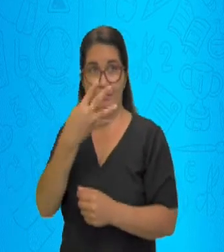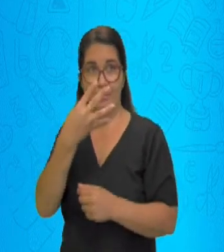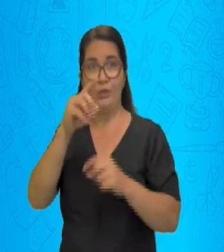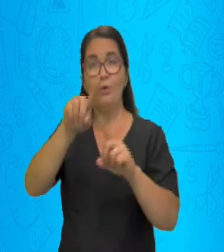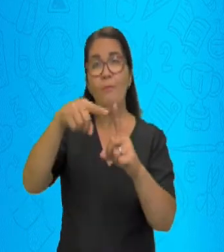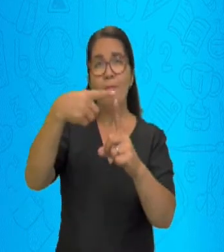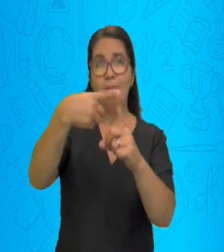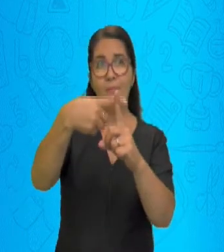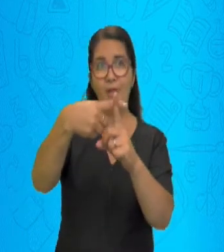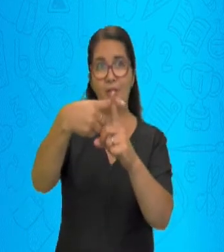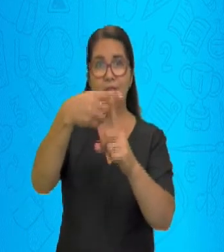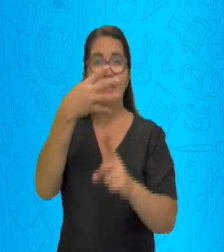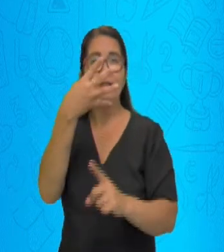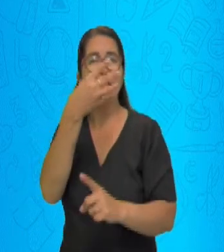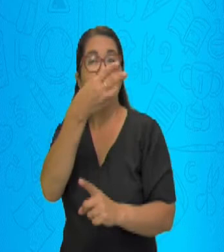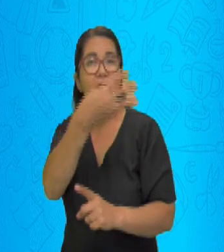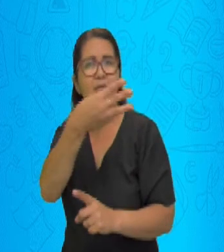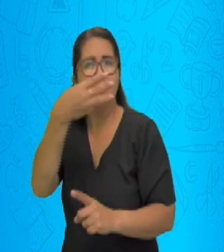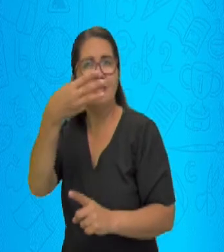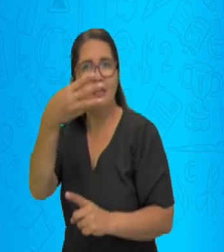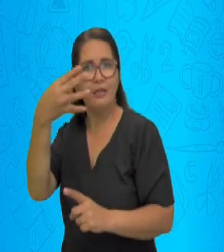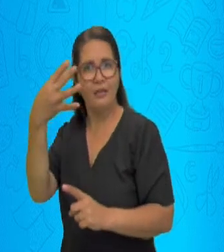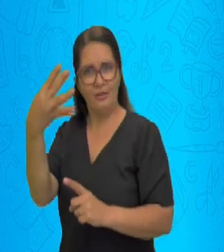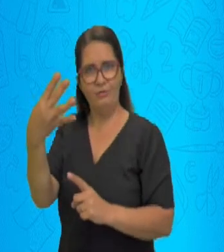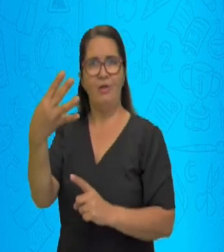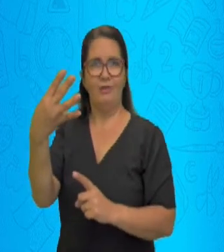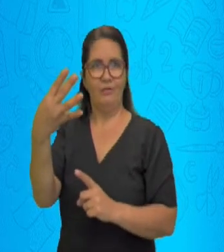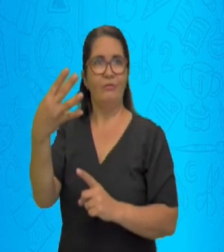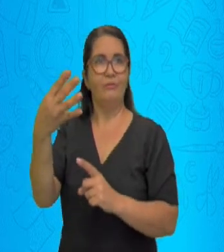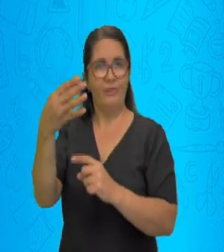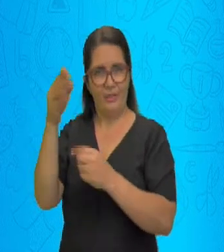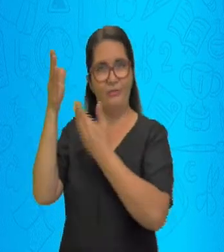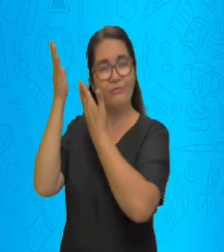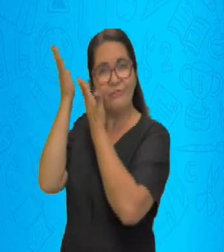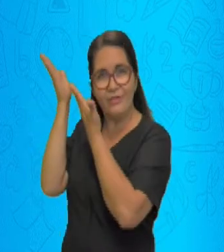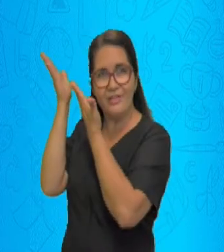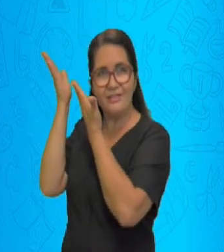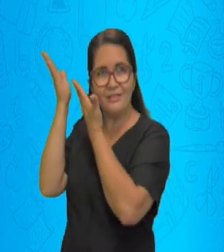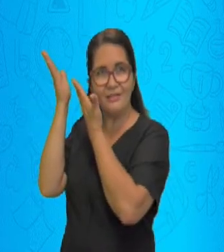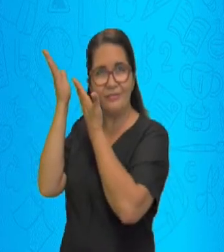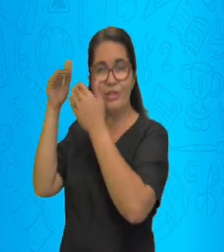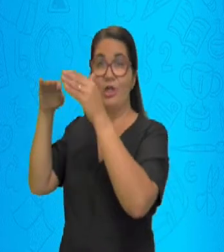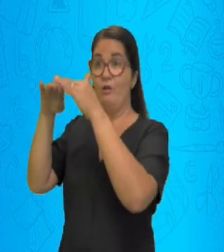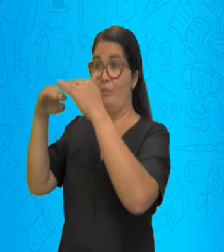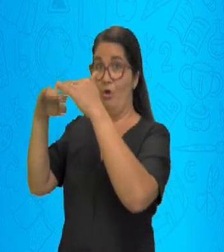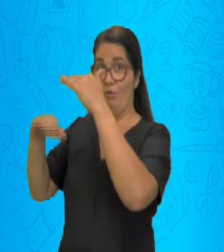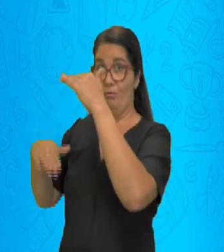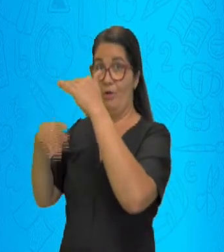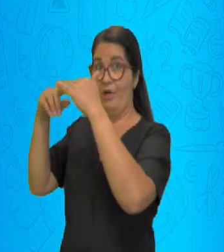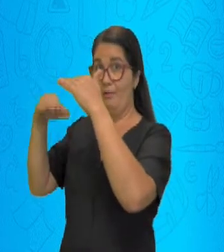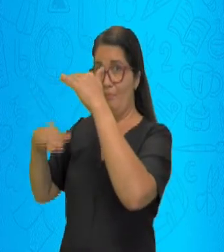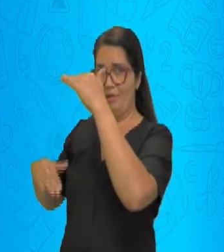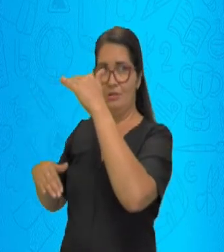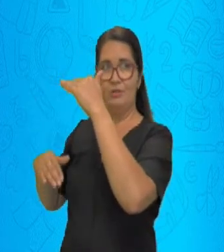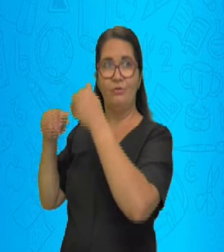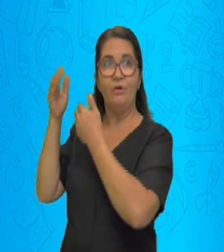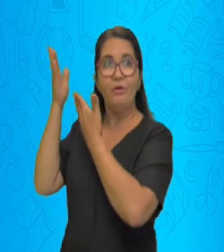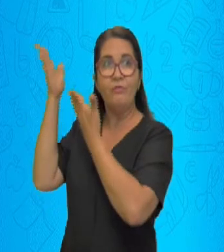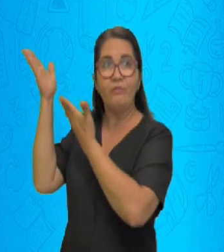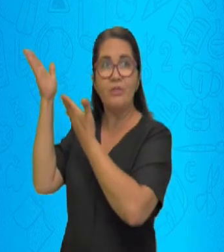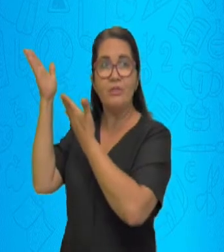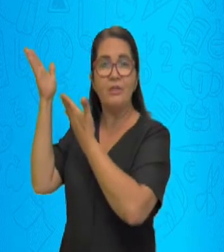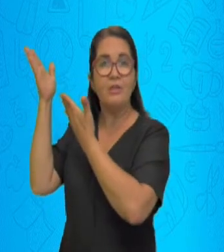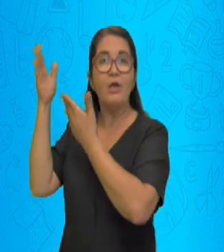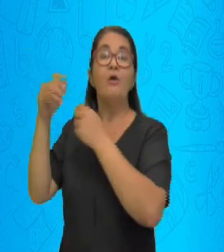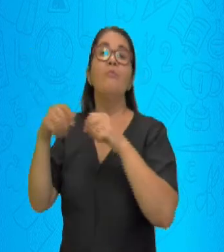a operação. E aqui eu trouxe para vocês o quadro QVL. Lembra que é muito importante nós, desde